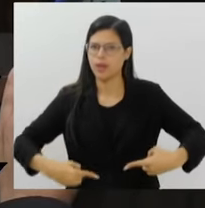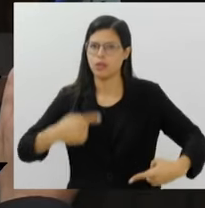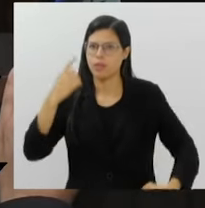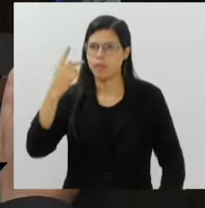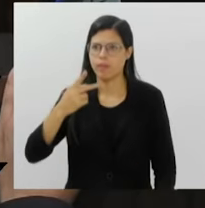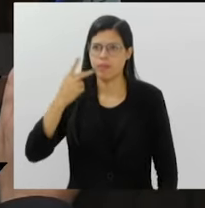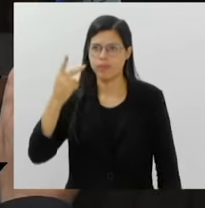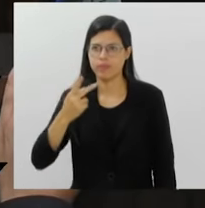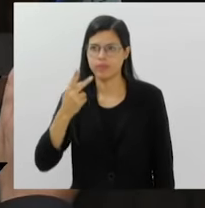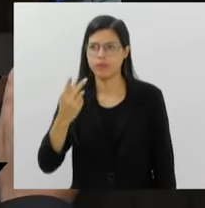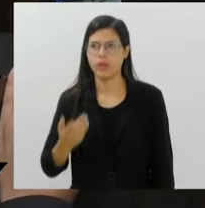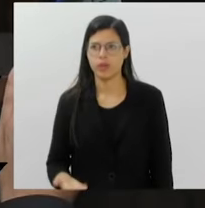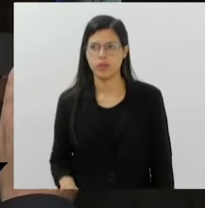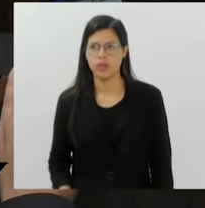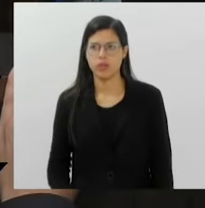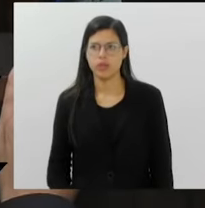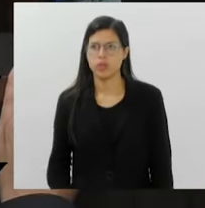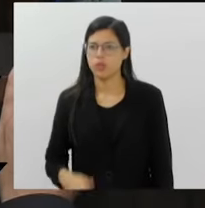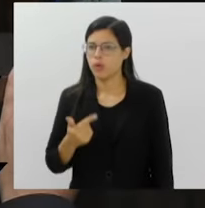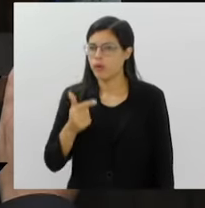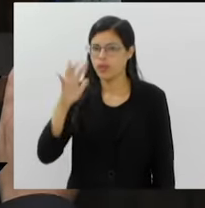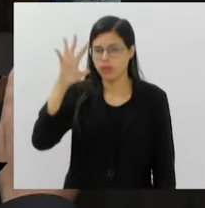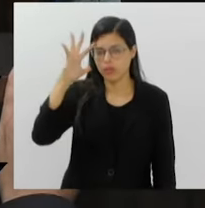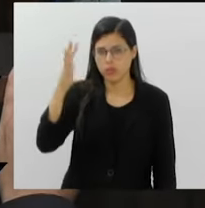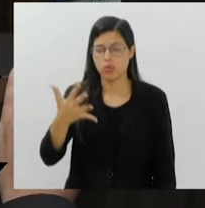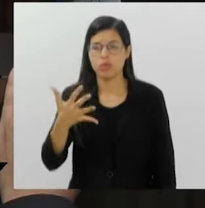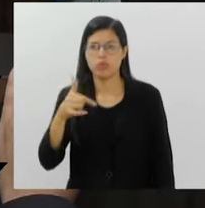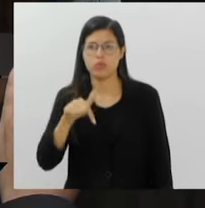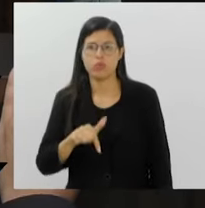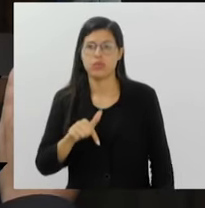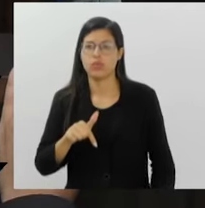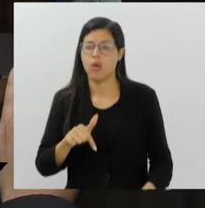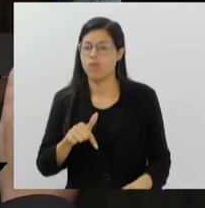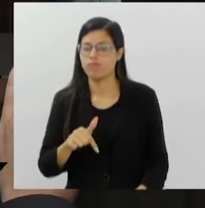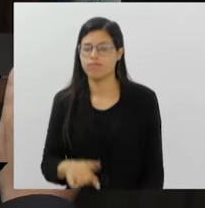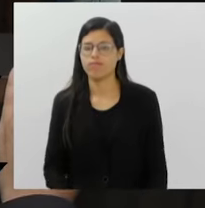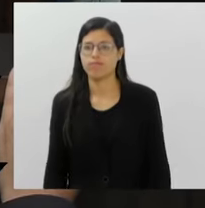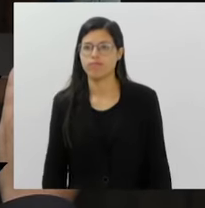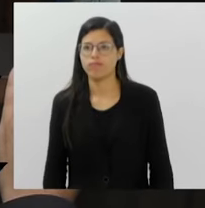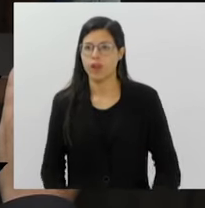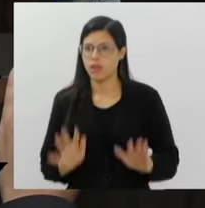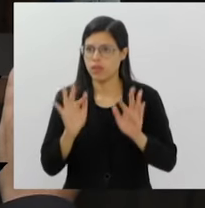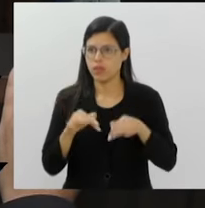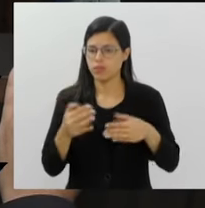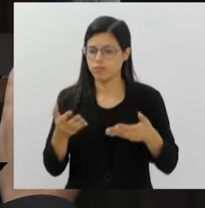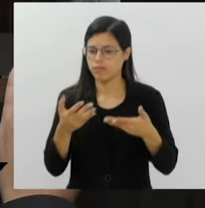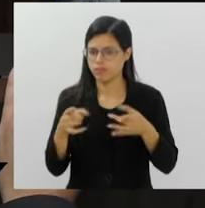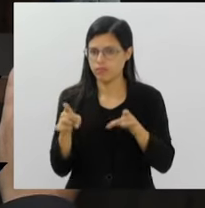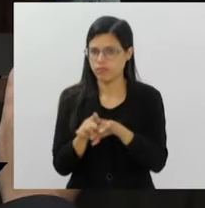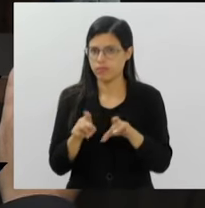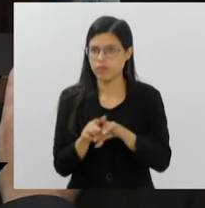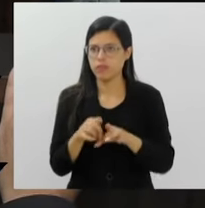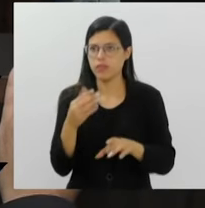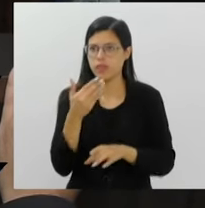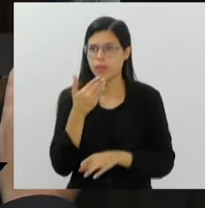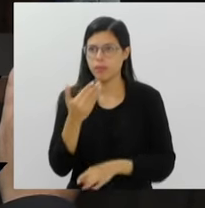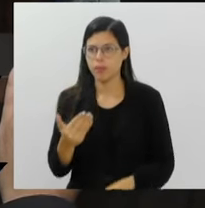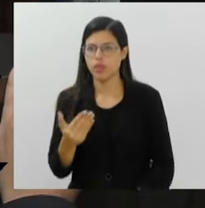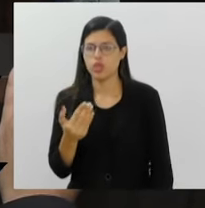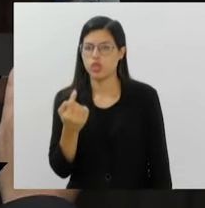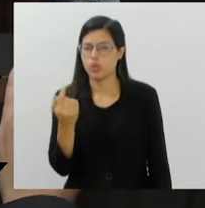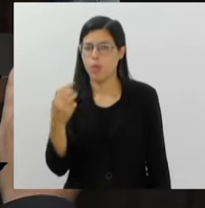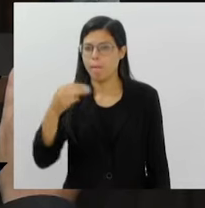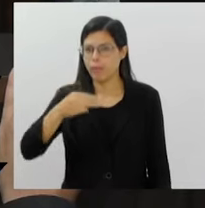solução. Assuma quem quiser esse papel de segurança no Brasil. Então, para encerrar, eu gostaria também de pedir um minuto de